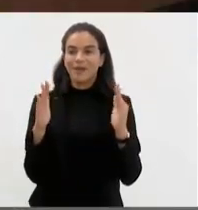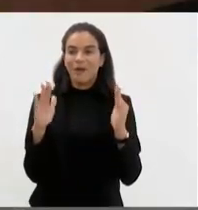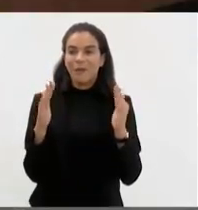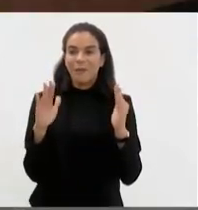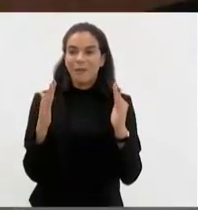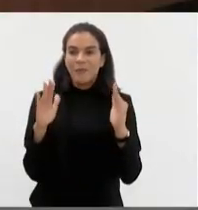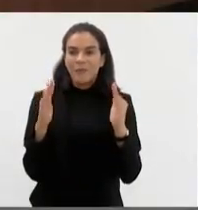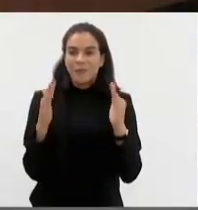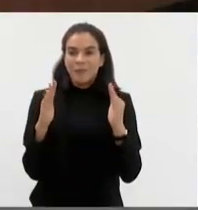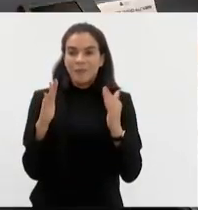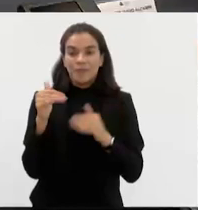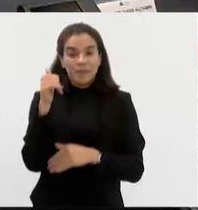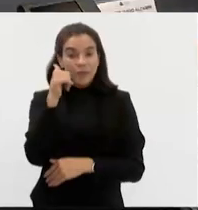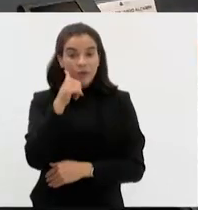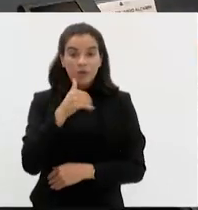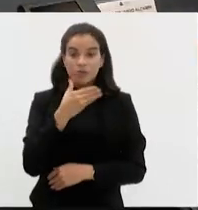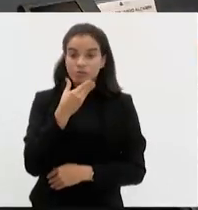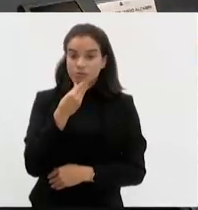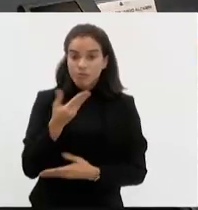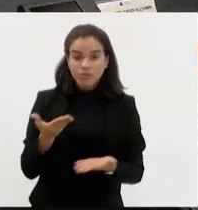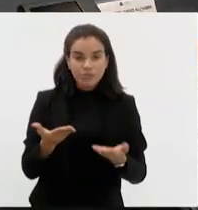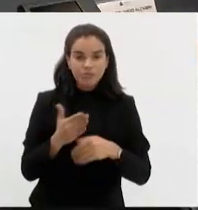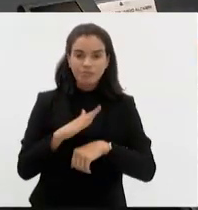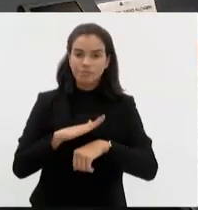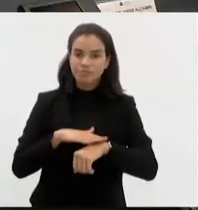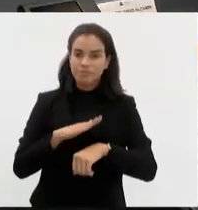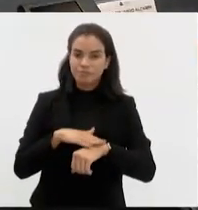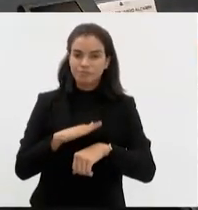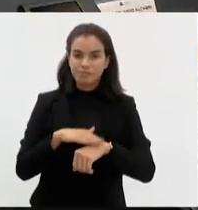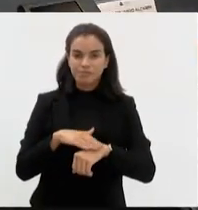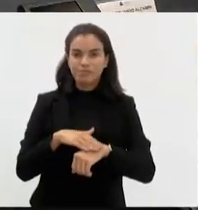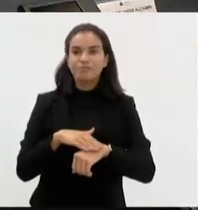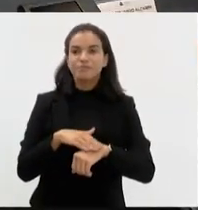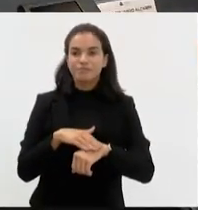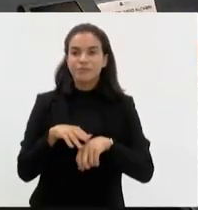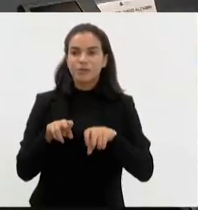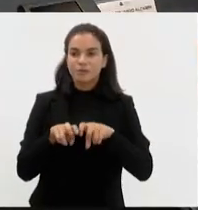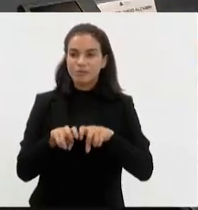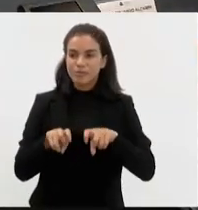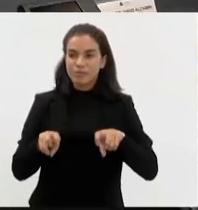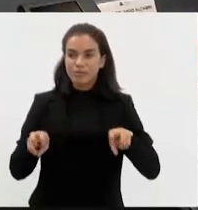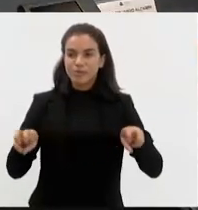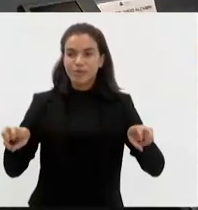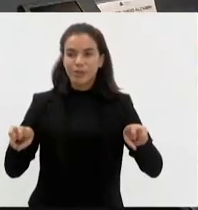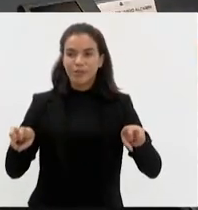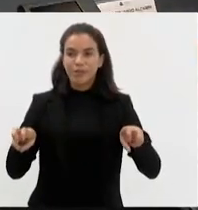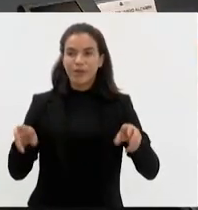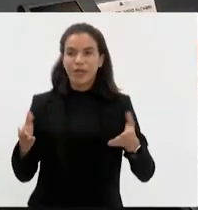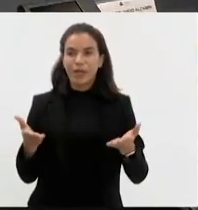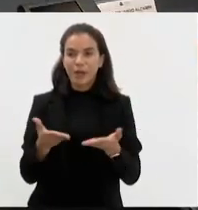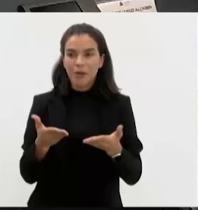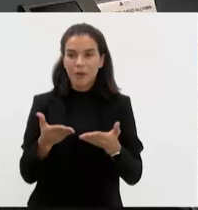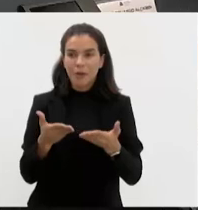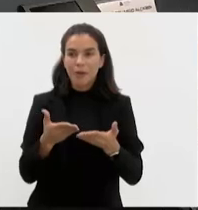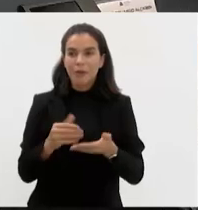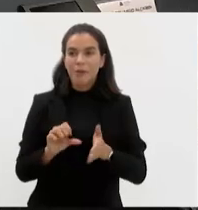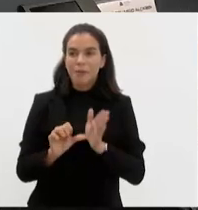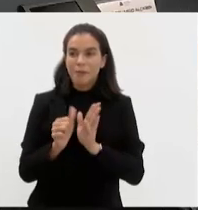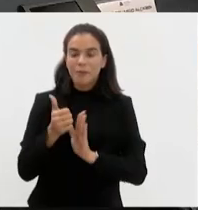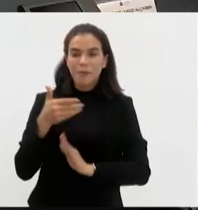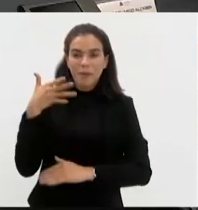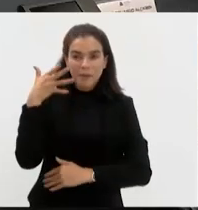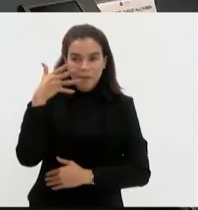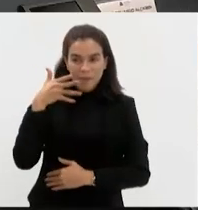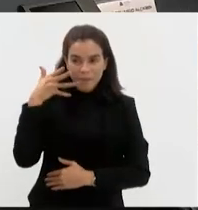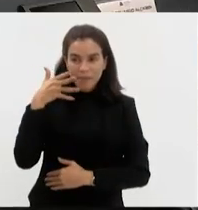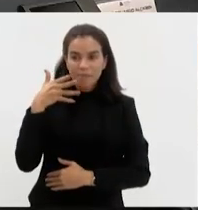obrigada senhoras e senhores neste momento será desfeito o dispositivo e daremos abertura ao primeiro painel